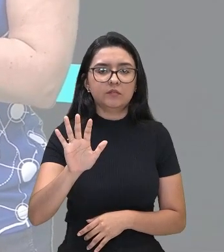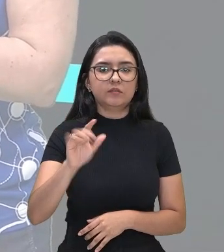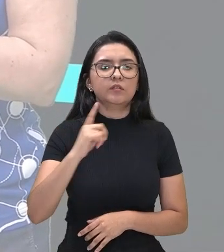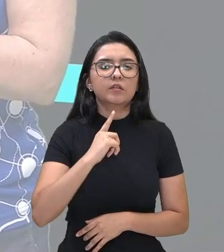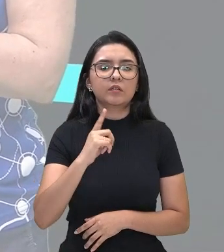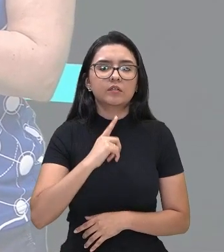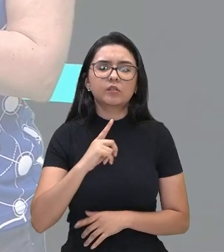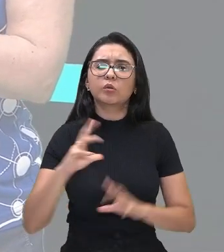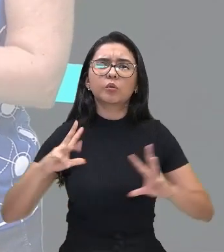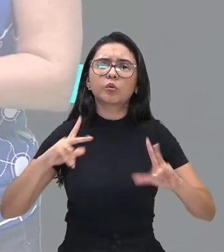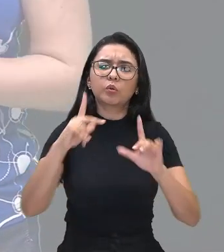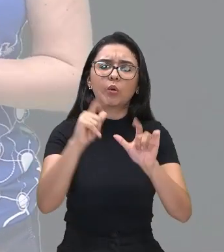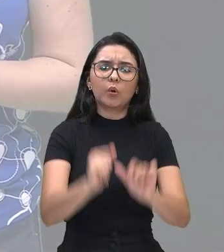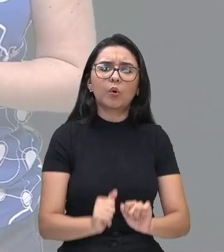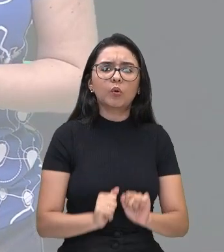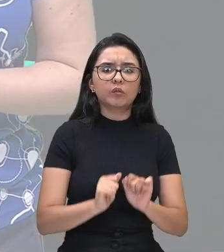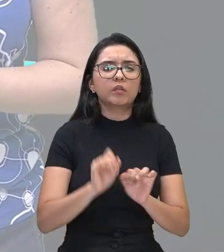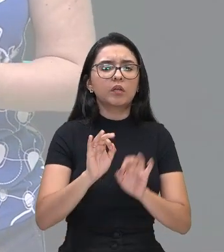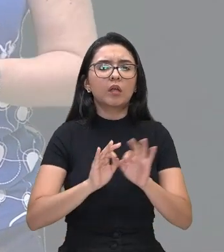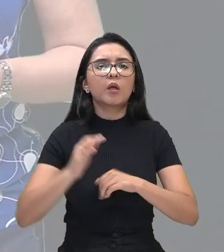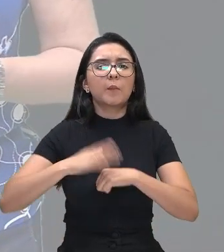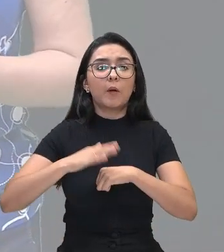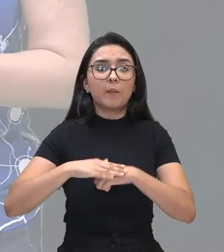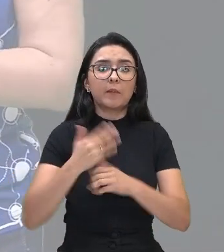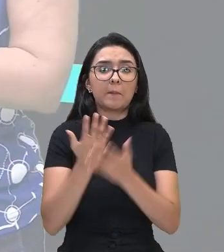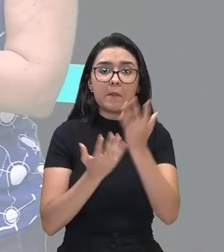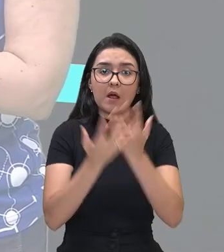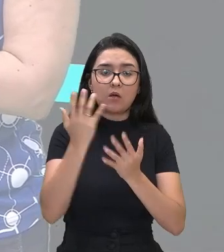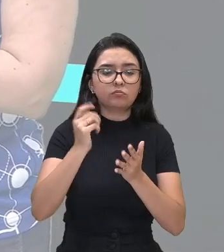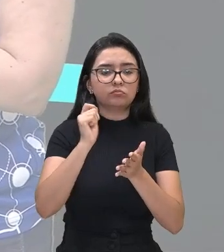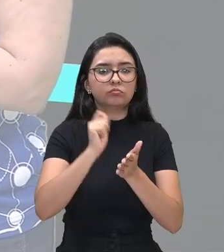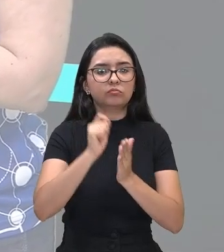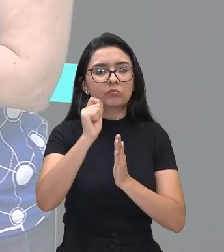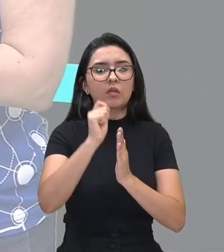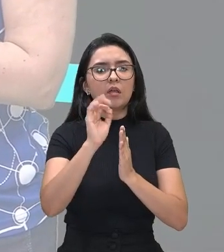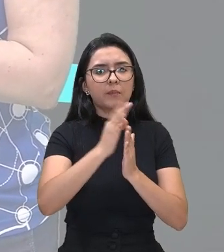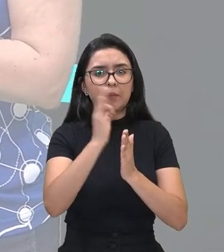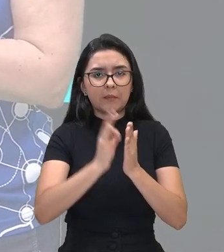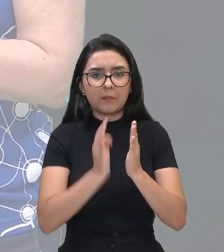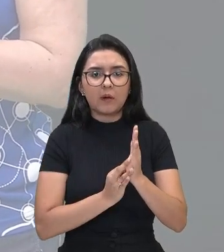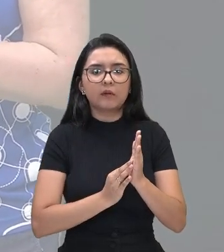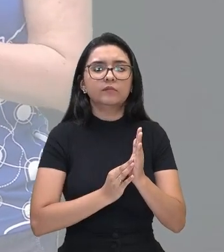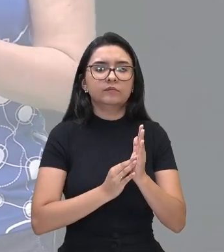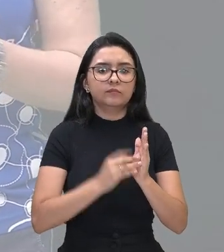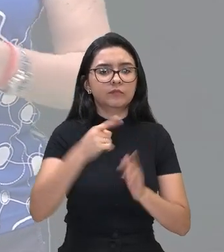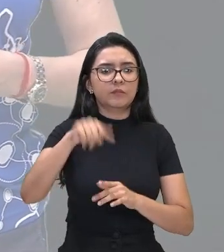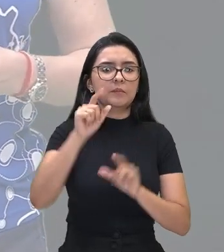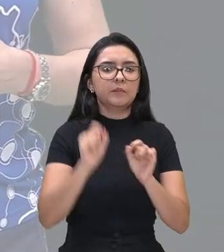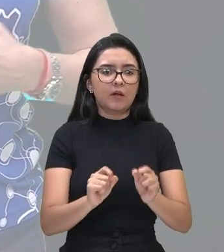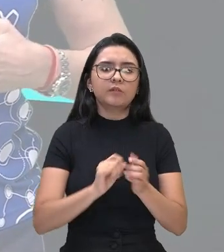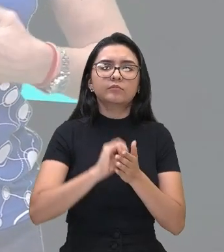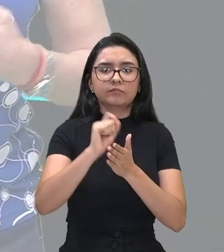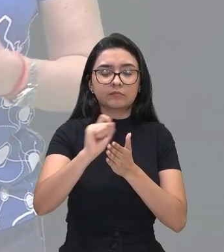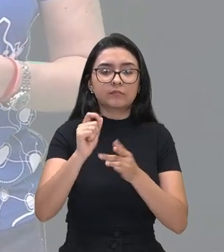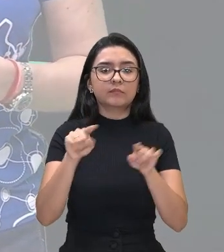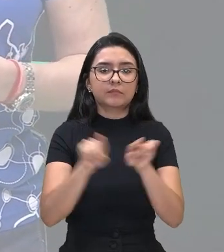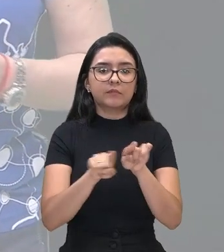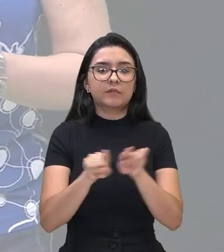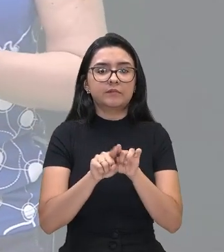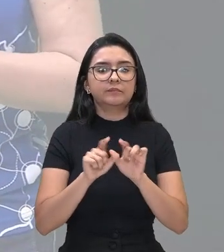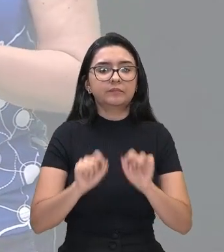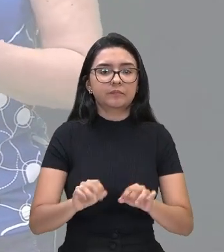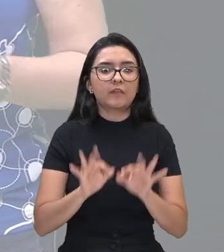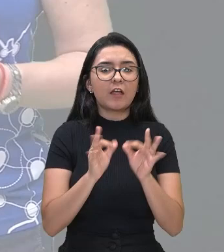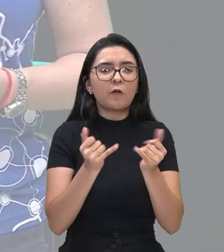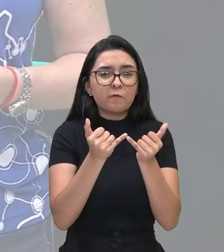era toda feita manualmente e com fios de ouro, como vocês podem ver. Então, algumas